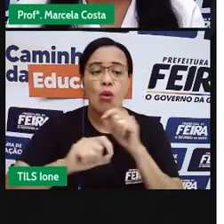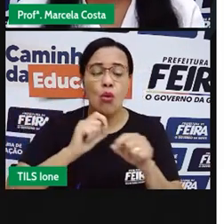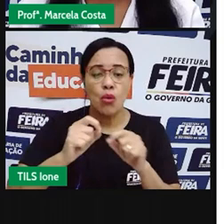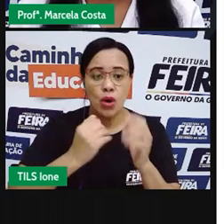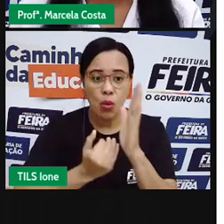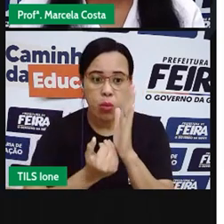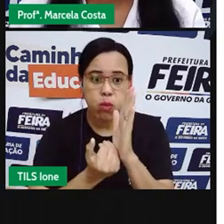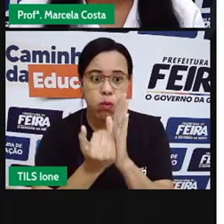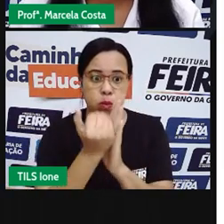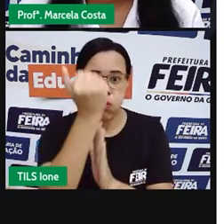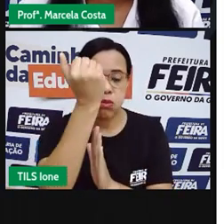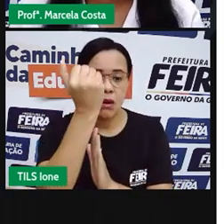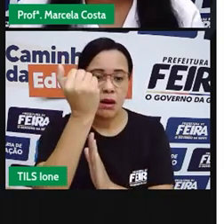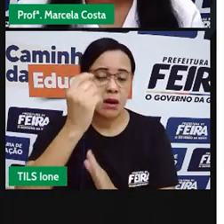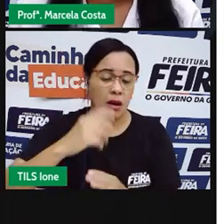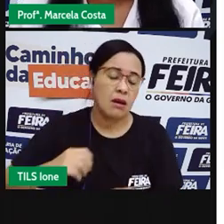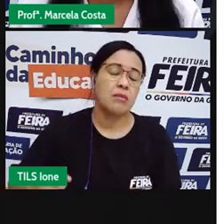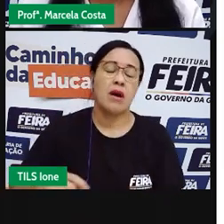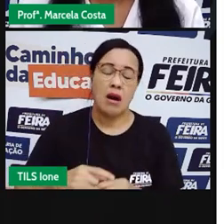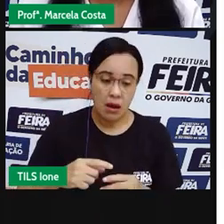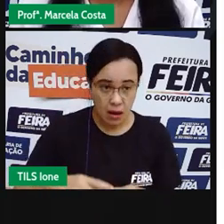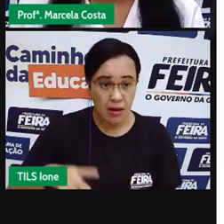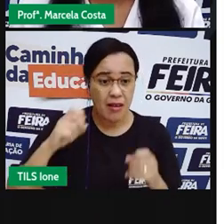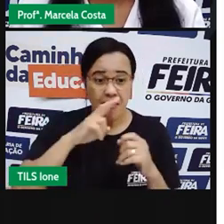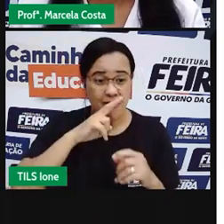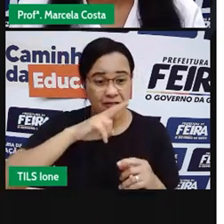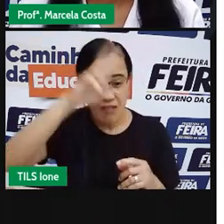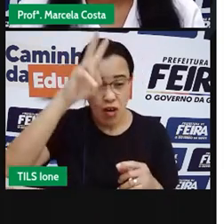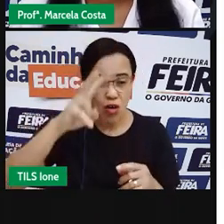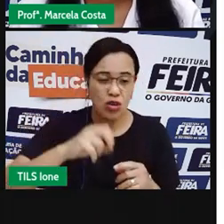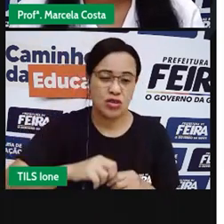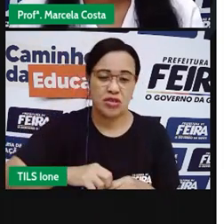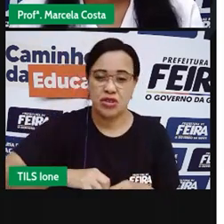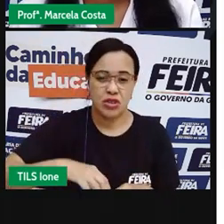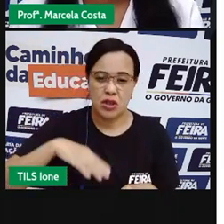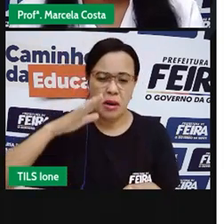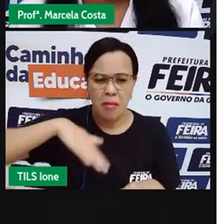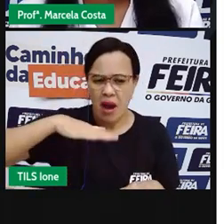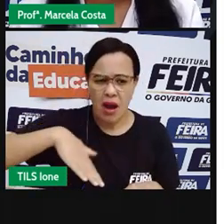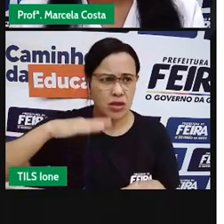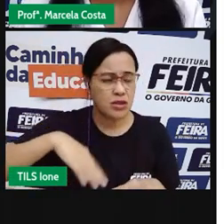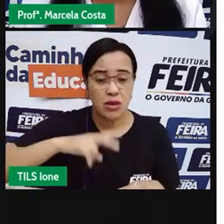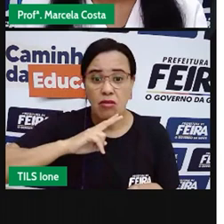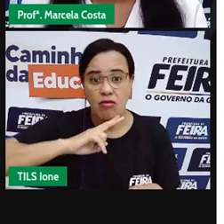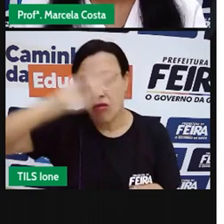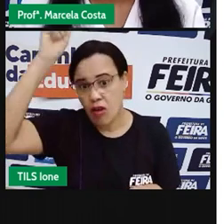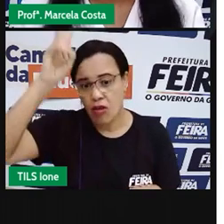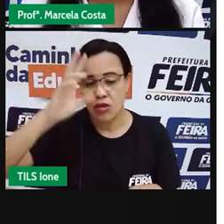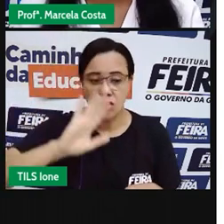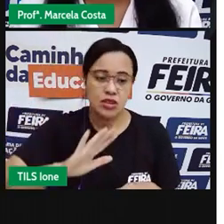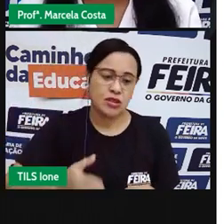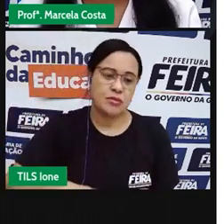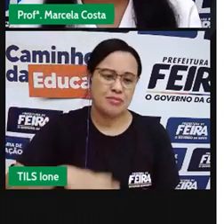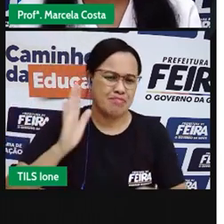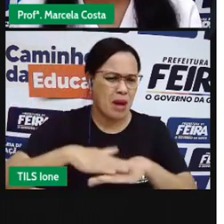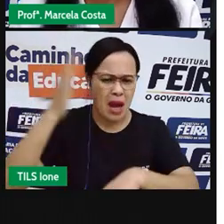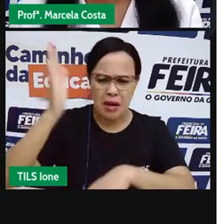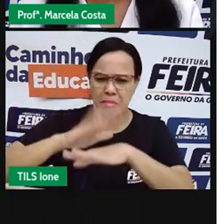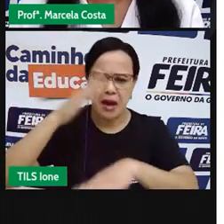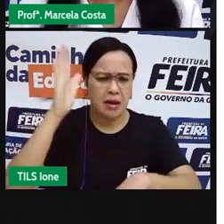quando está em volume muito alto, quando ultrapassa o limite de decibéis, que é a unidade de